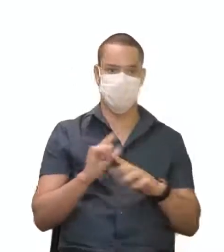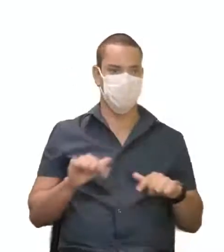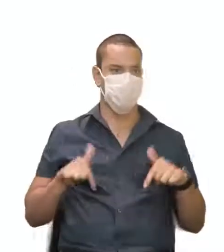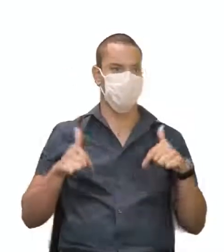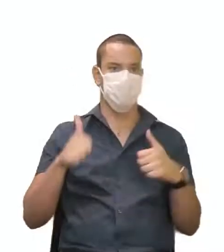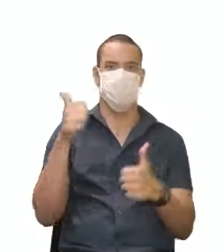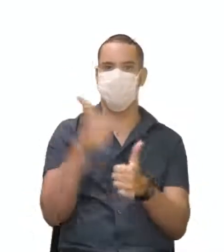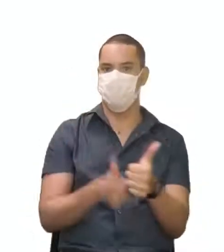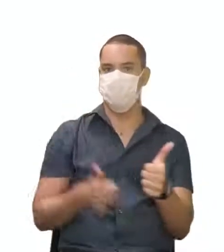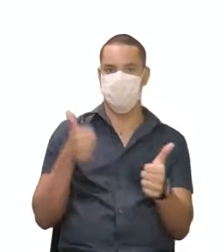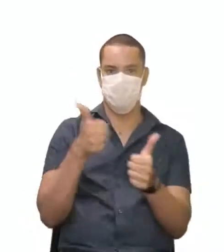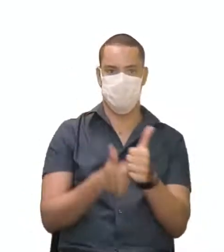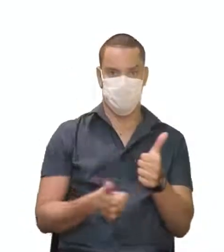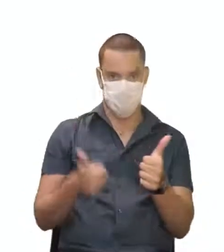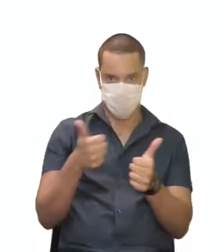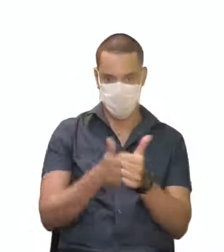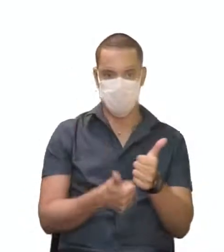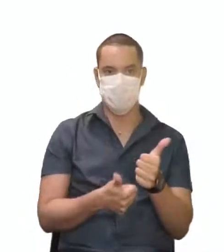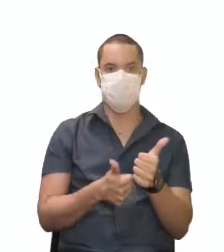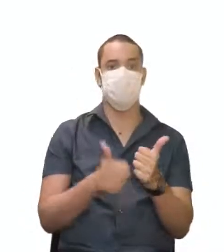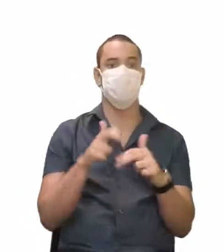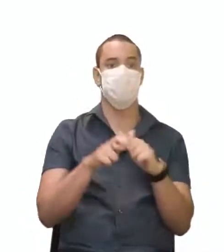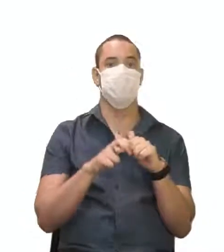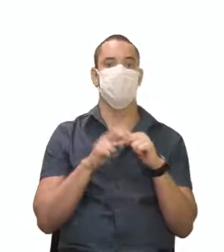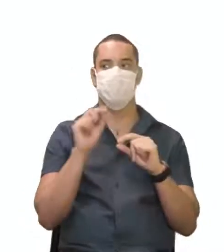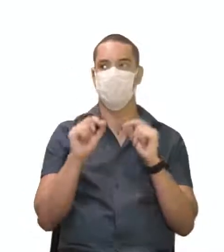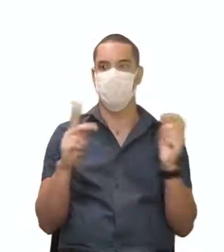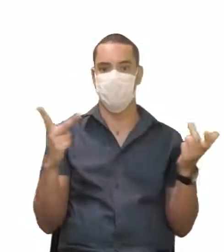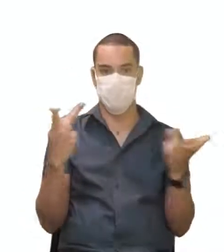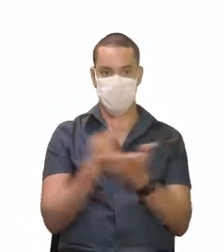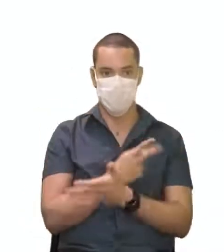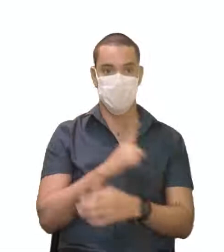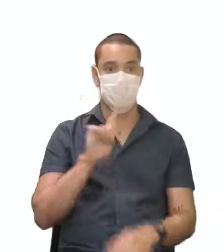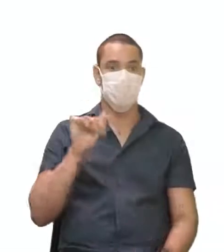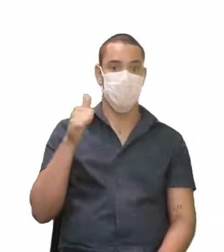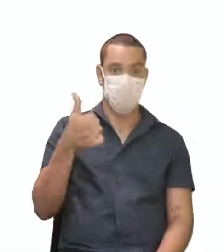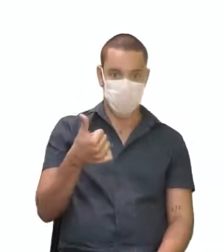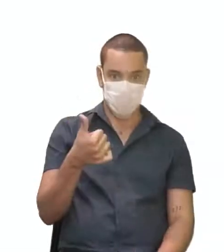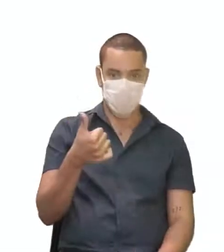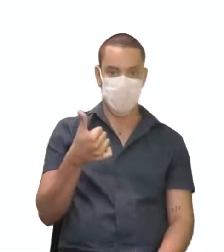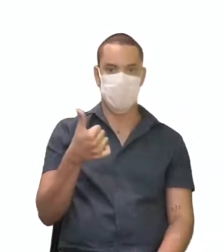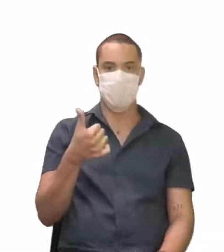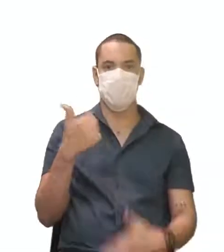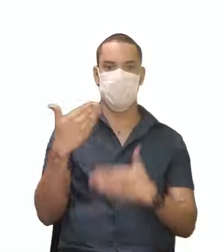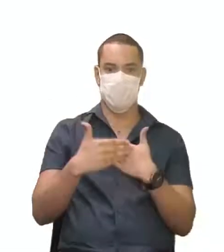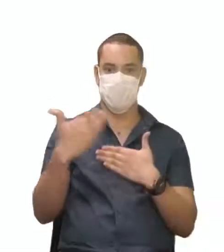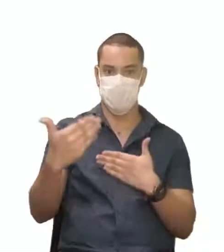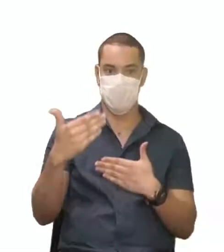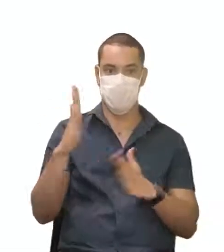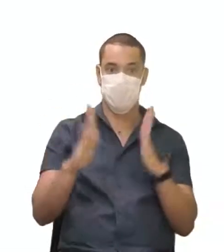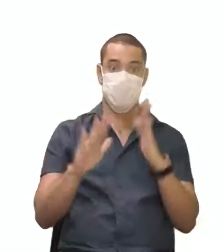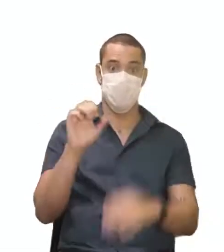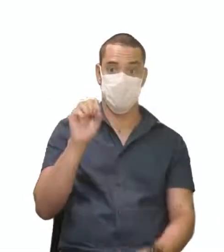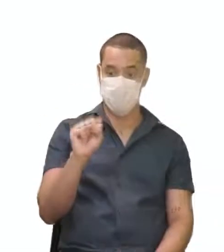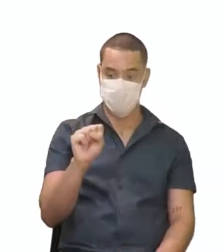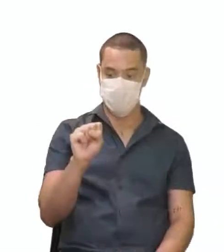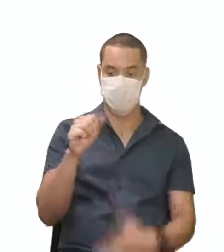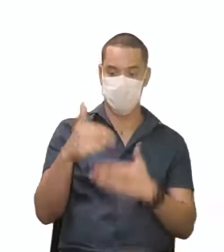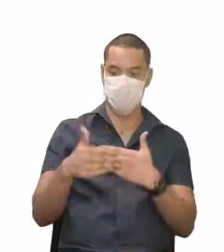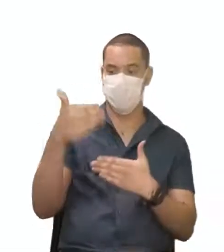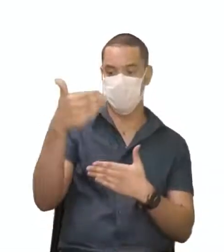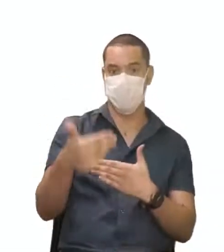ativa, certo? Aí, essa célula passou pelo período G1, entrou na fase S, aí fez o